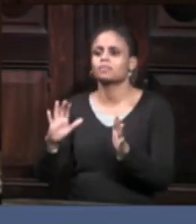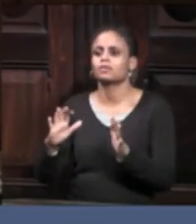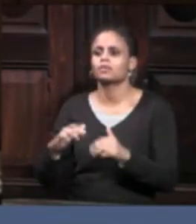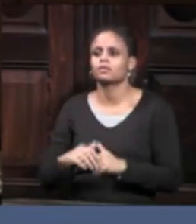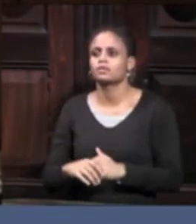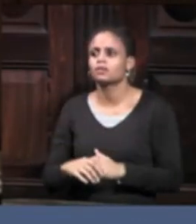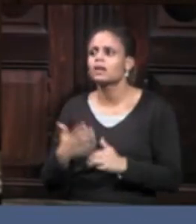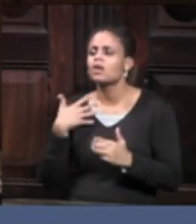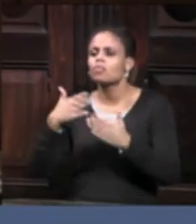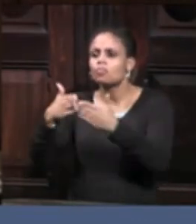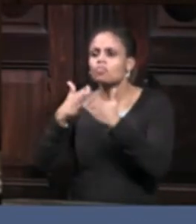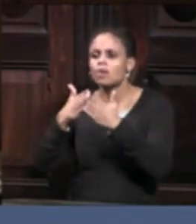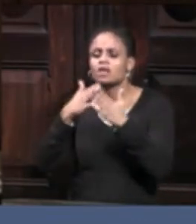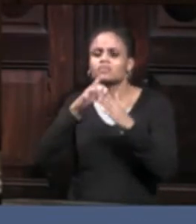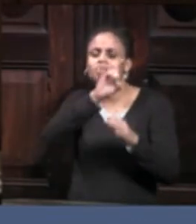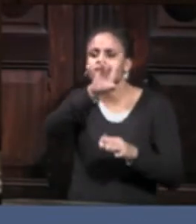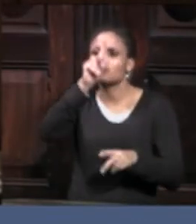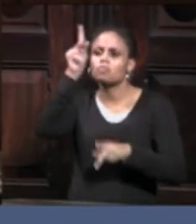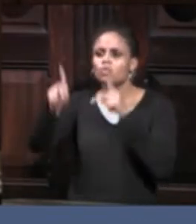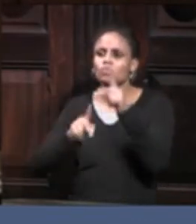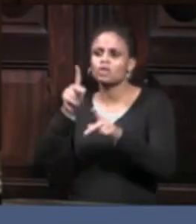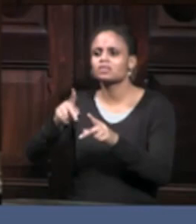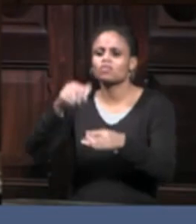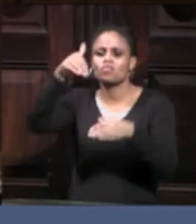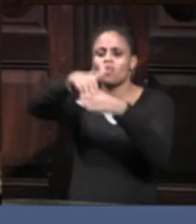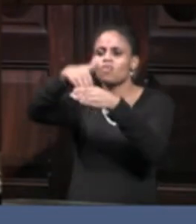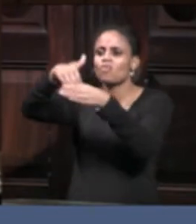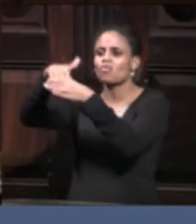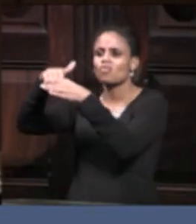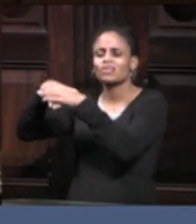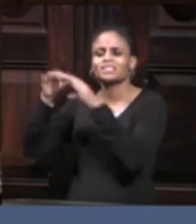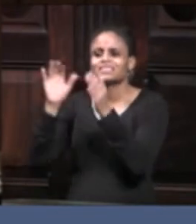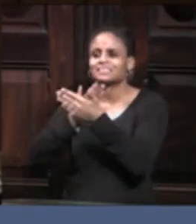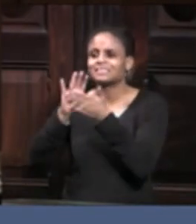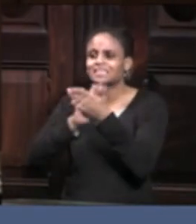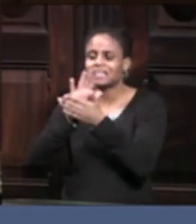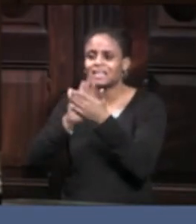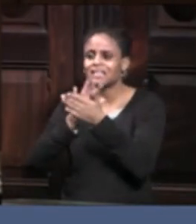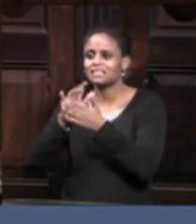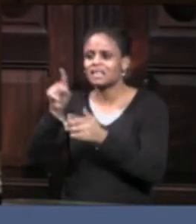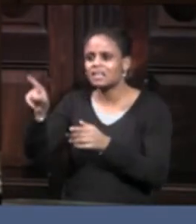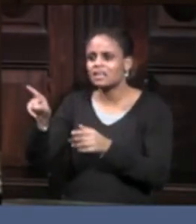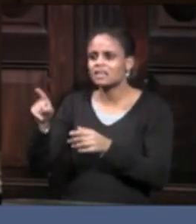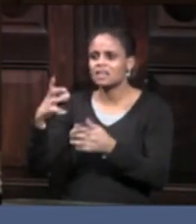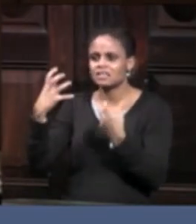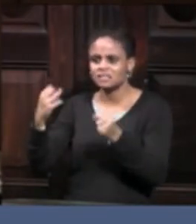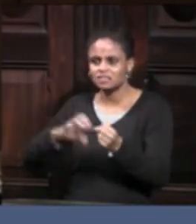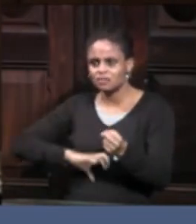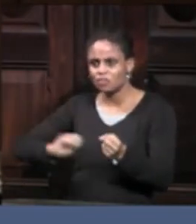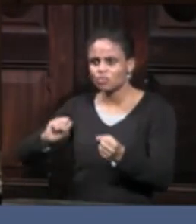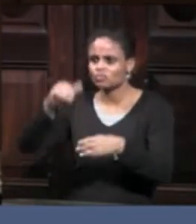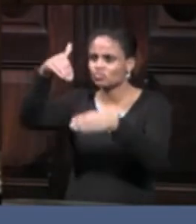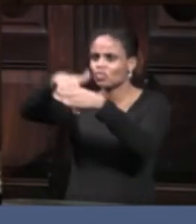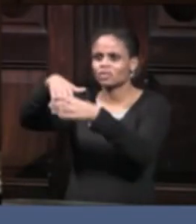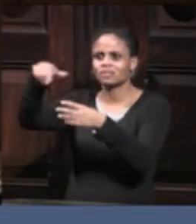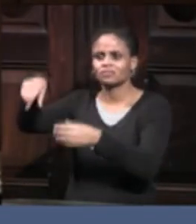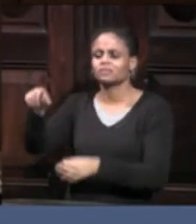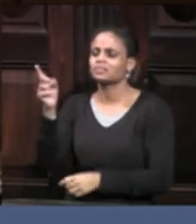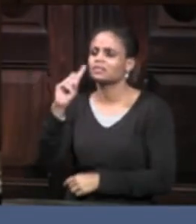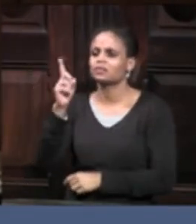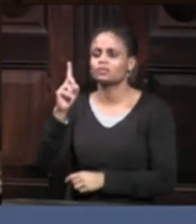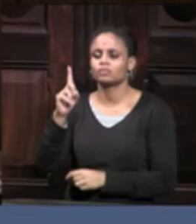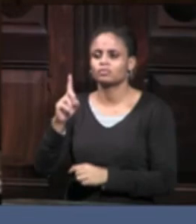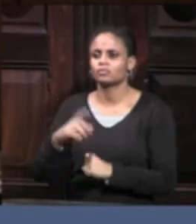não votar em ninguém que defenda a morte. E faço isso como cidadão, porque eu